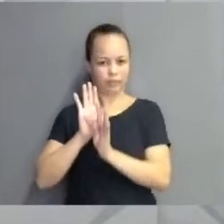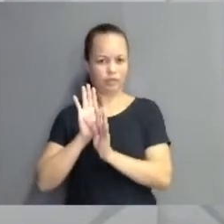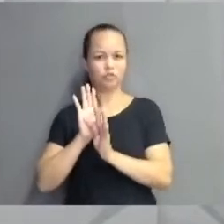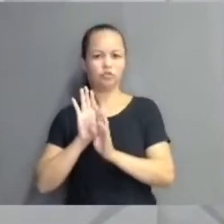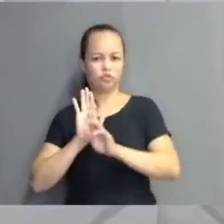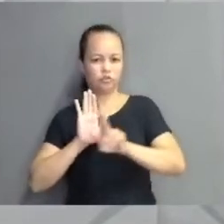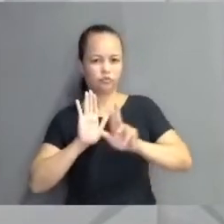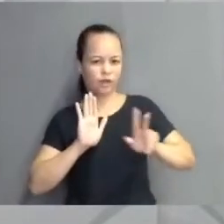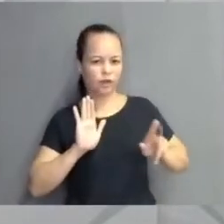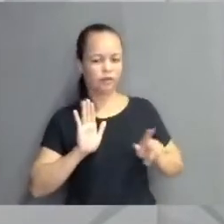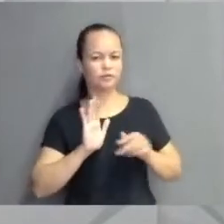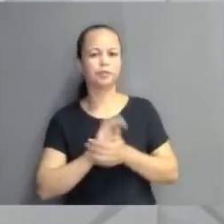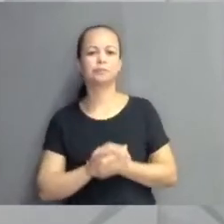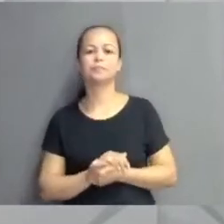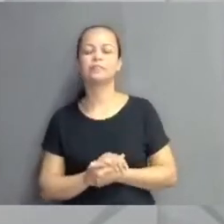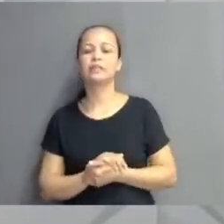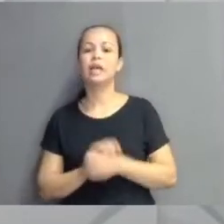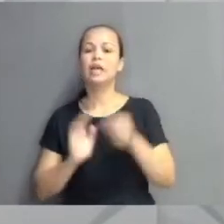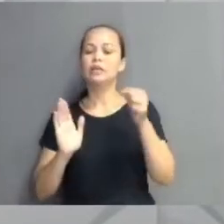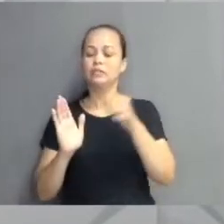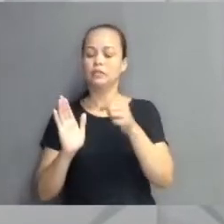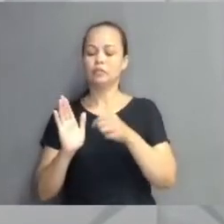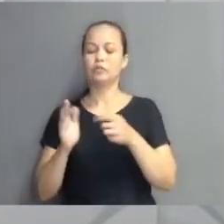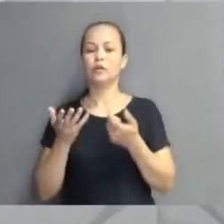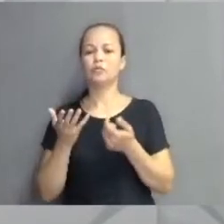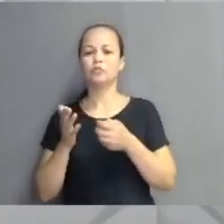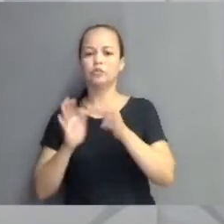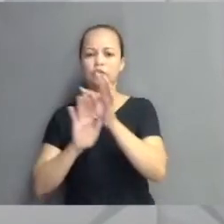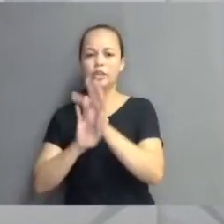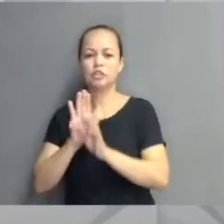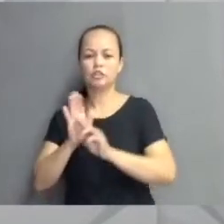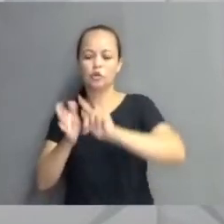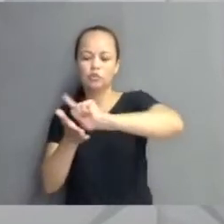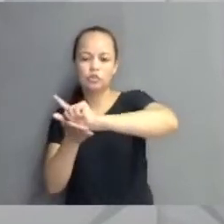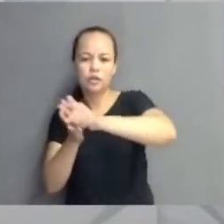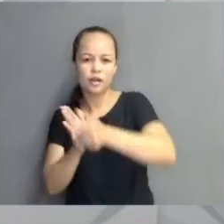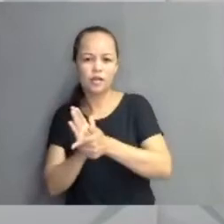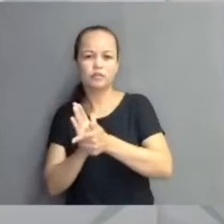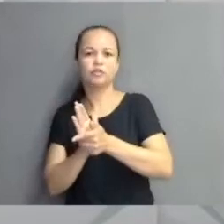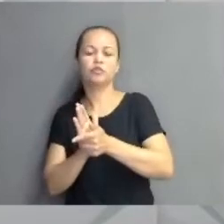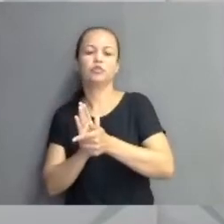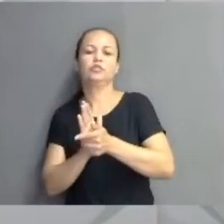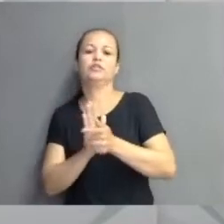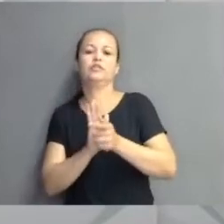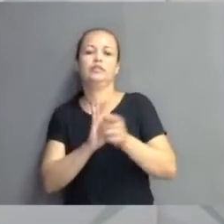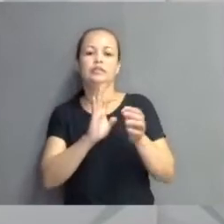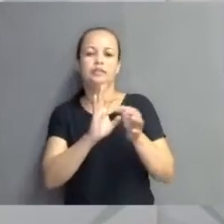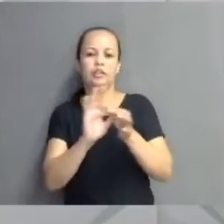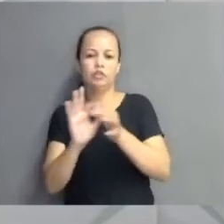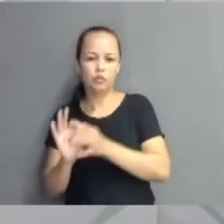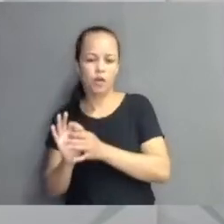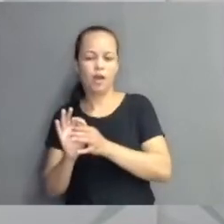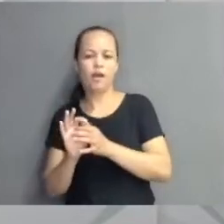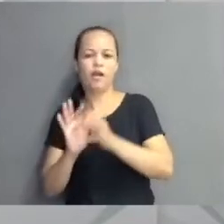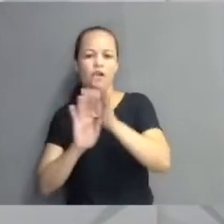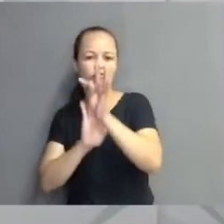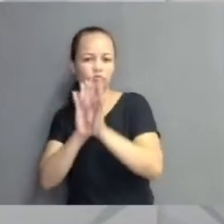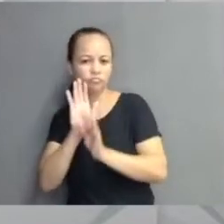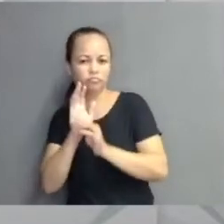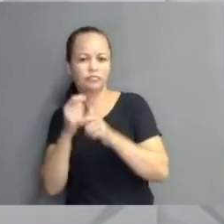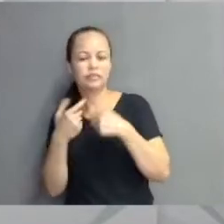existe tipos de textos são chamadas de gêneros textuais Isso mesmo são formas diferentes